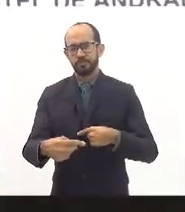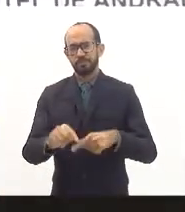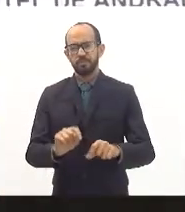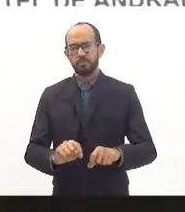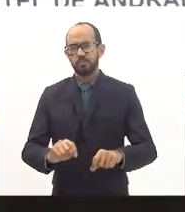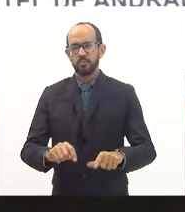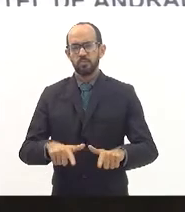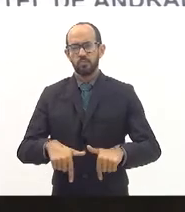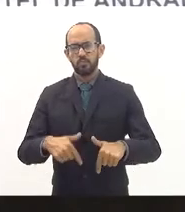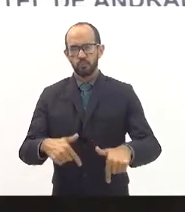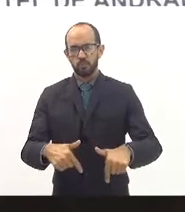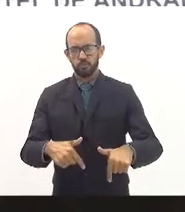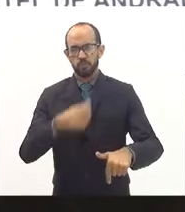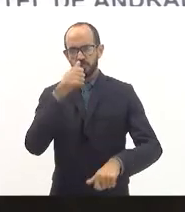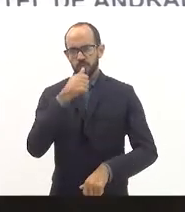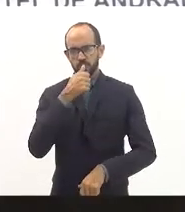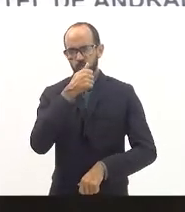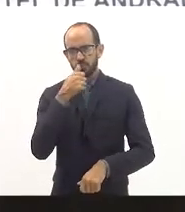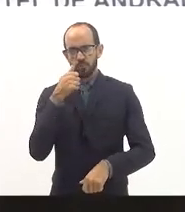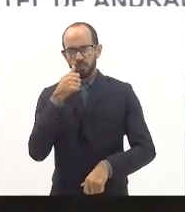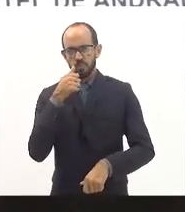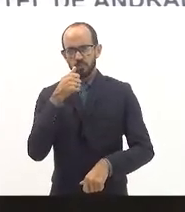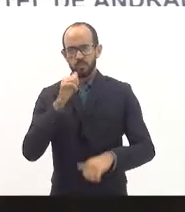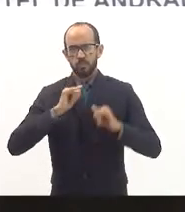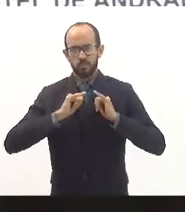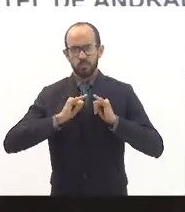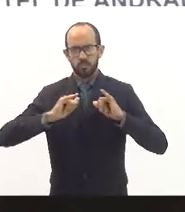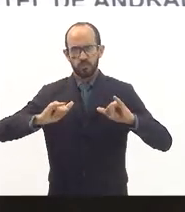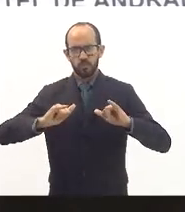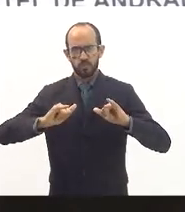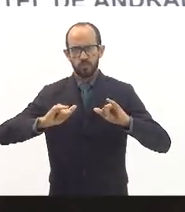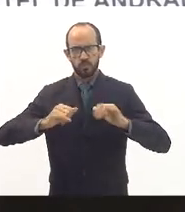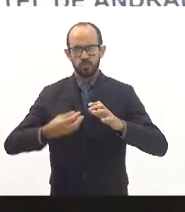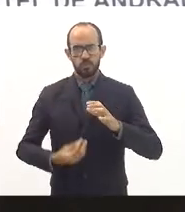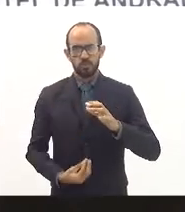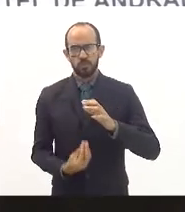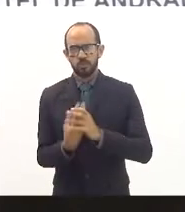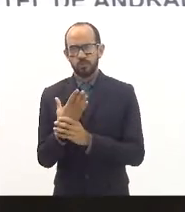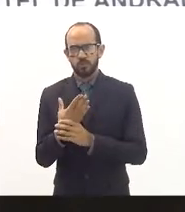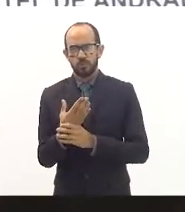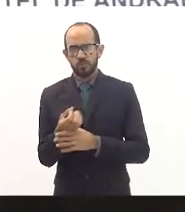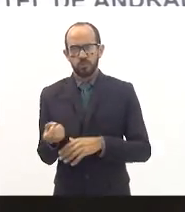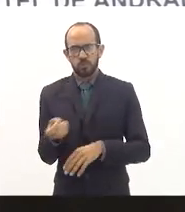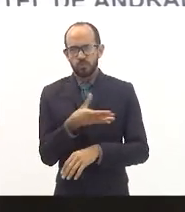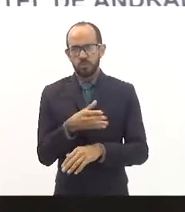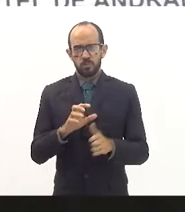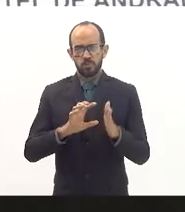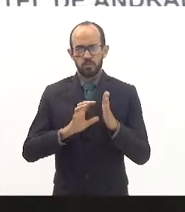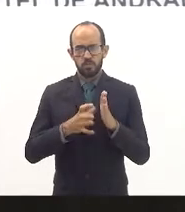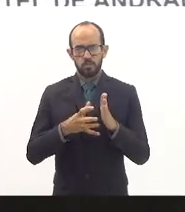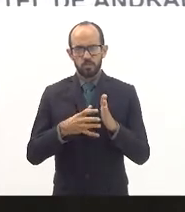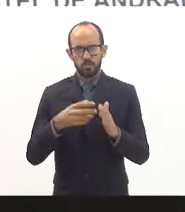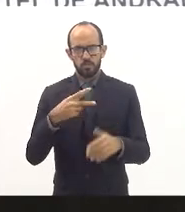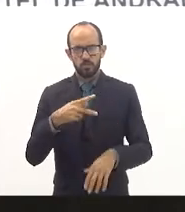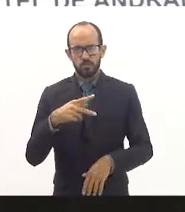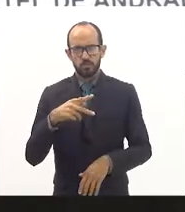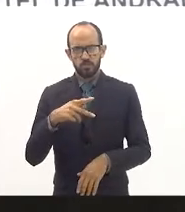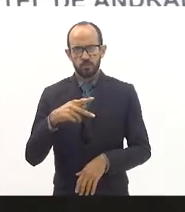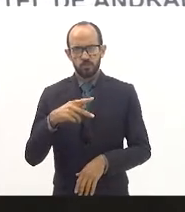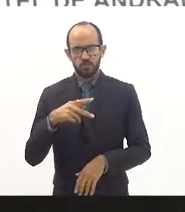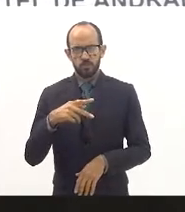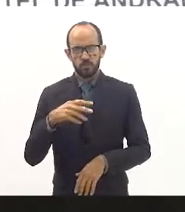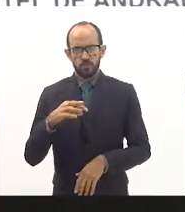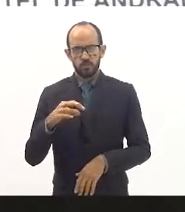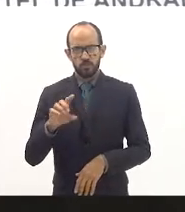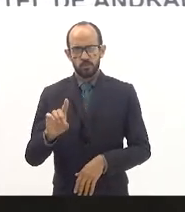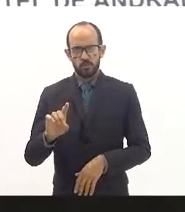num ato de resiliência, anuncia a criação do novo partido, o PDT, herdeiro